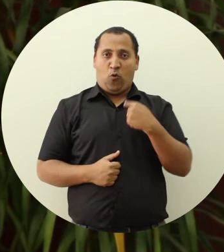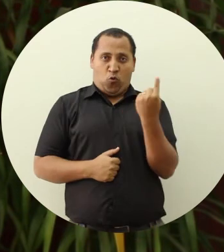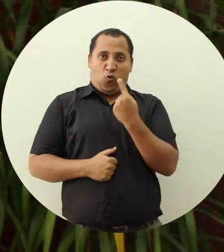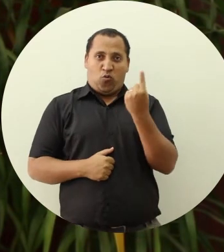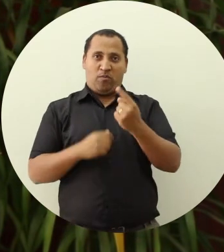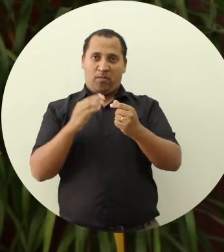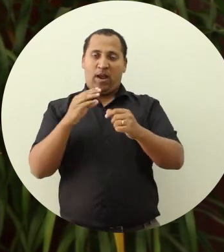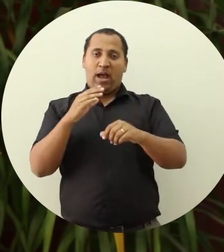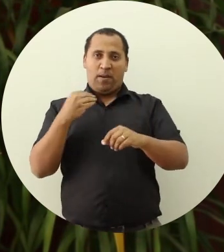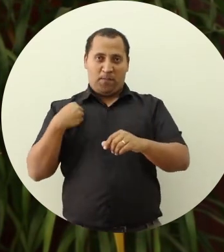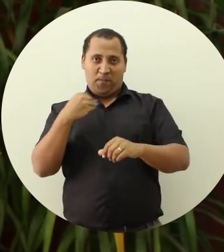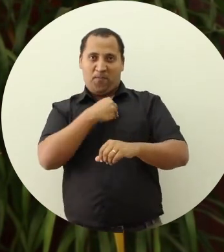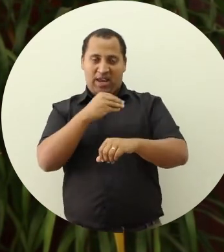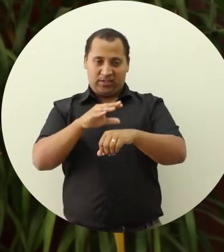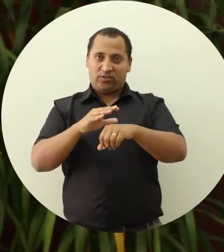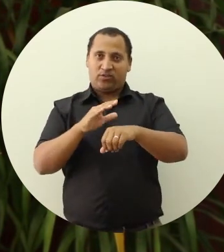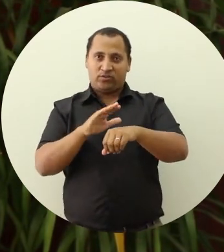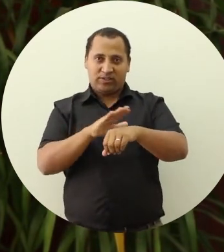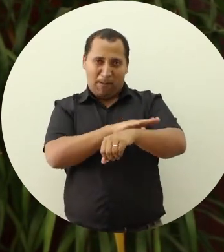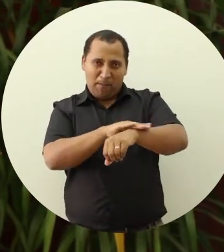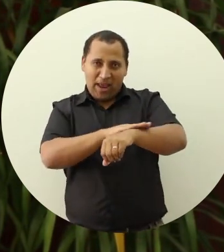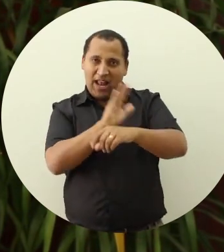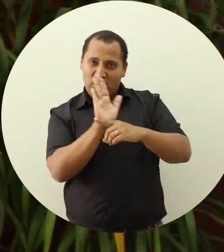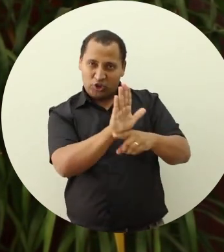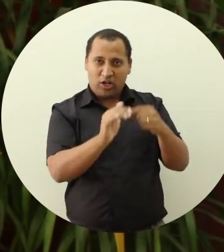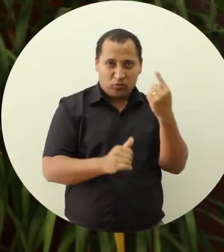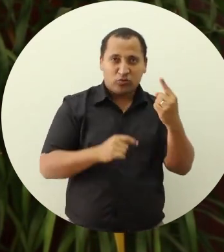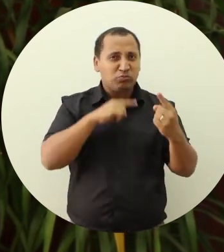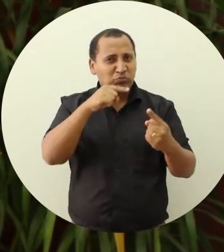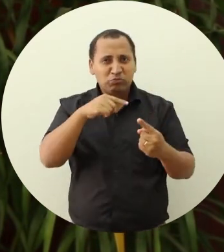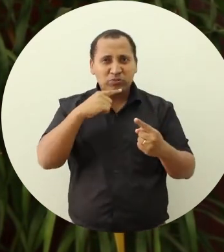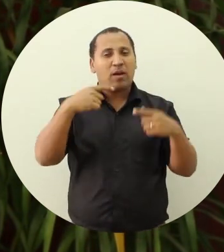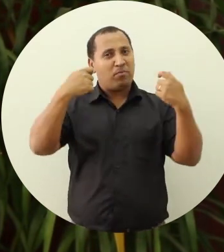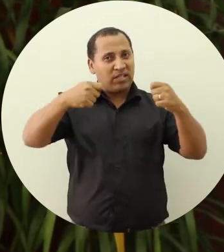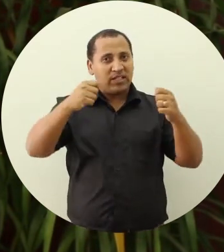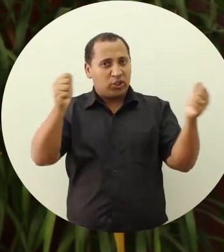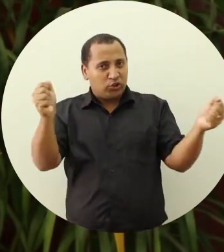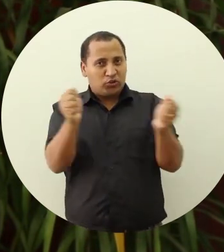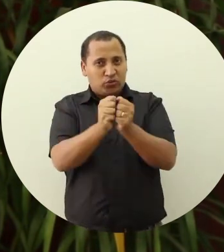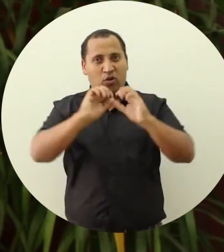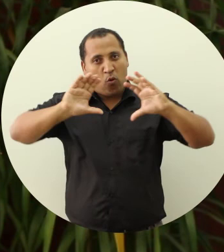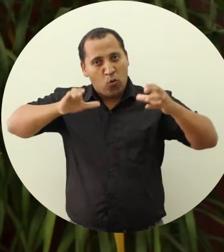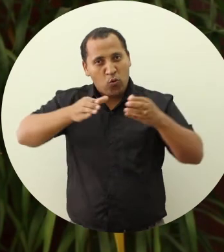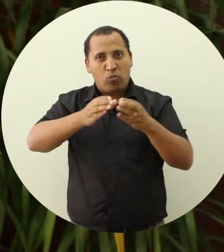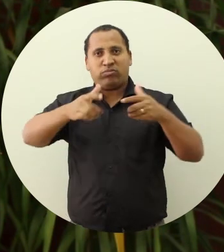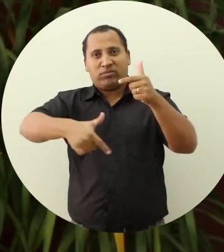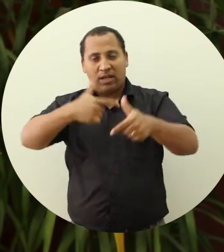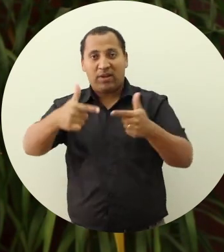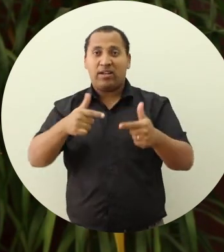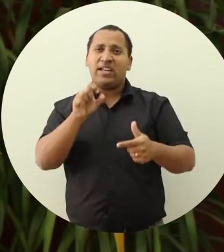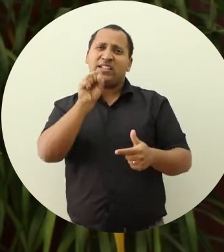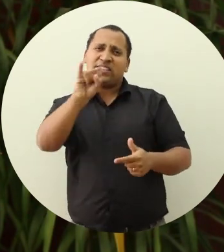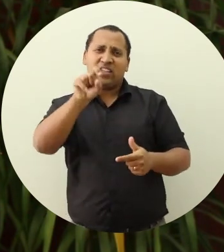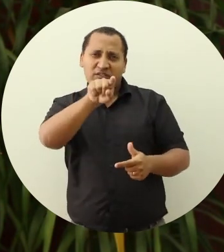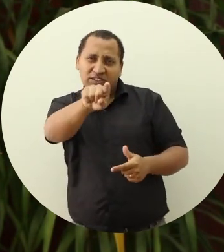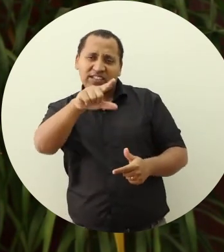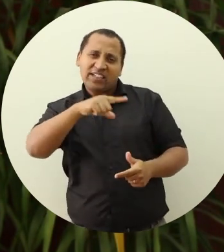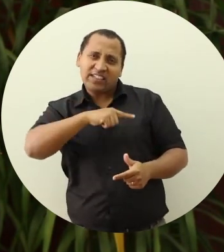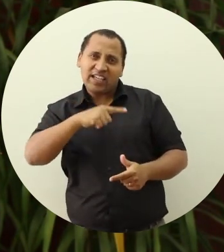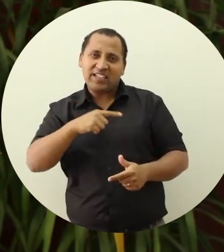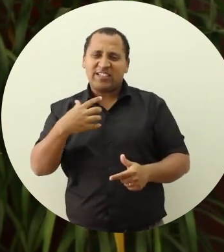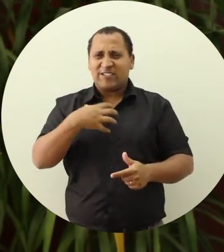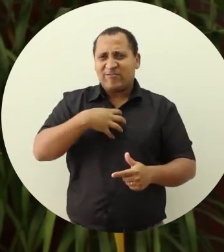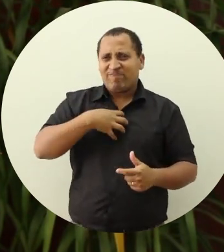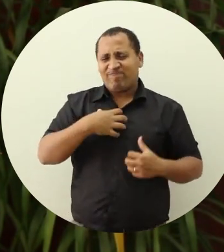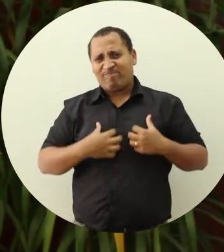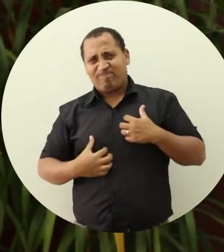não consegue dar o amparo, o suporte total para o paciente, né? Então, sempre que você tiver uma lesão de pele ou tiver um